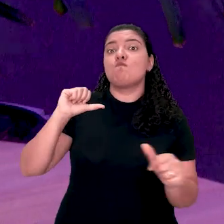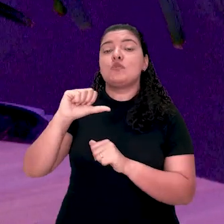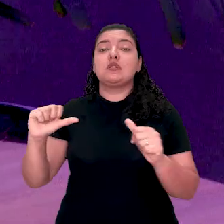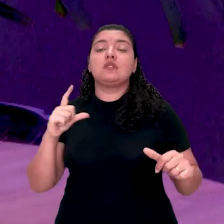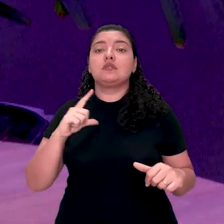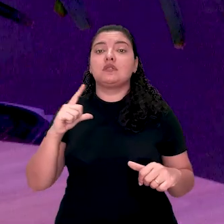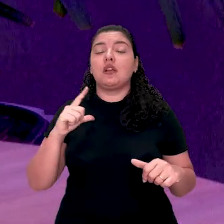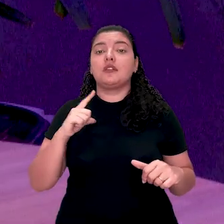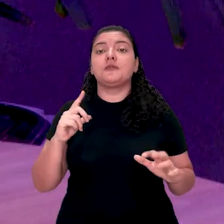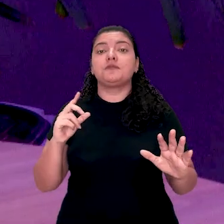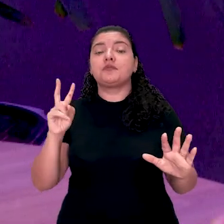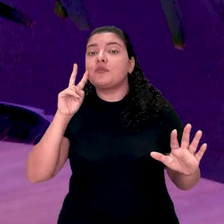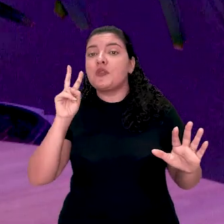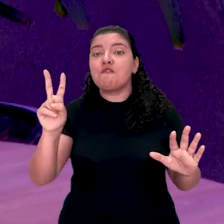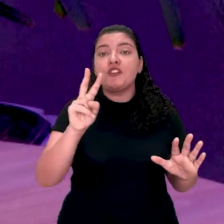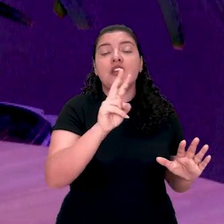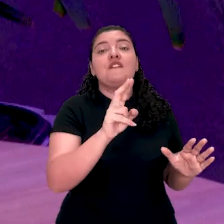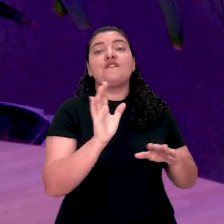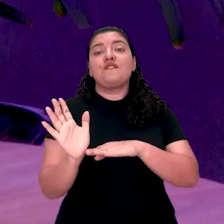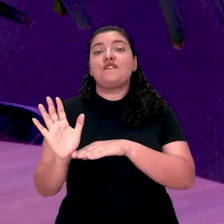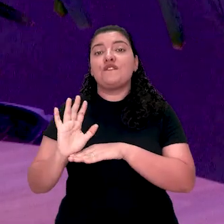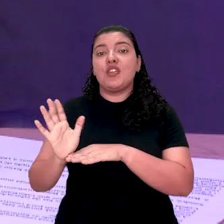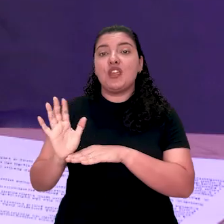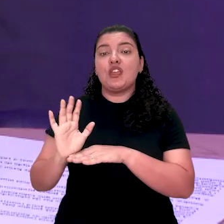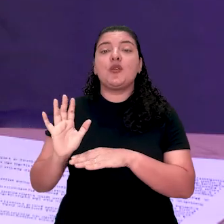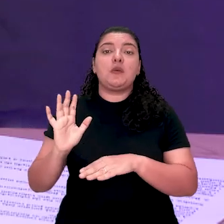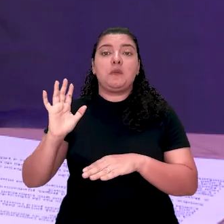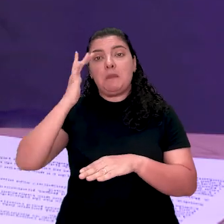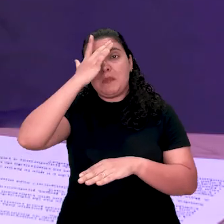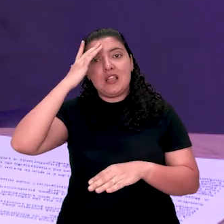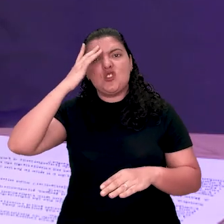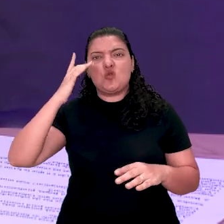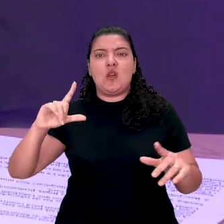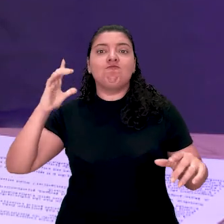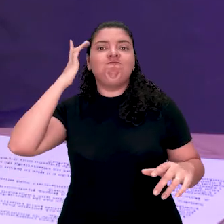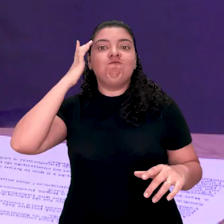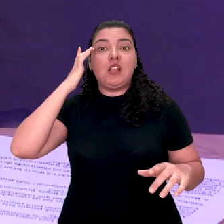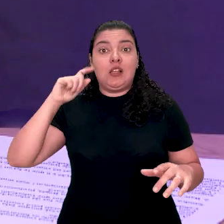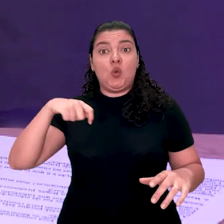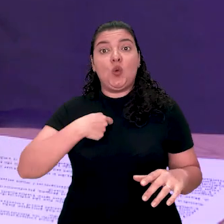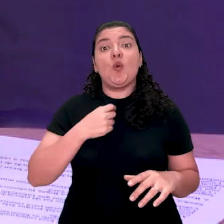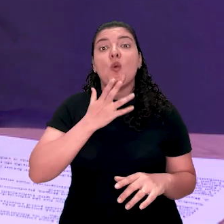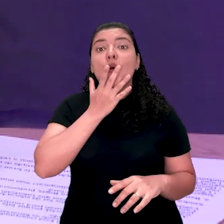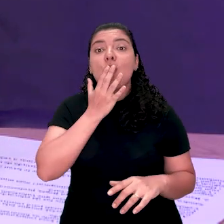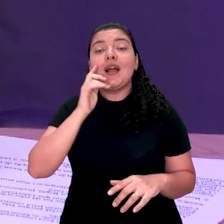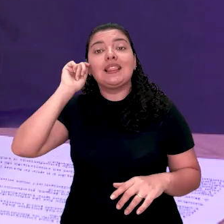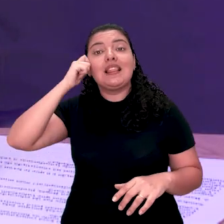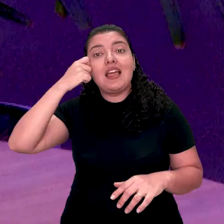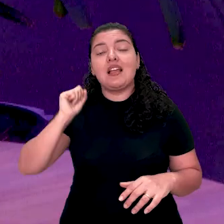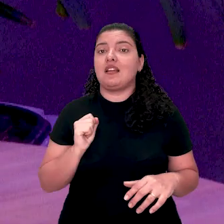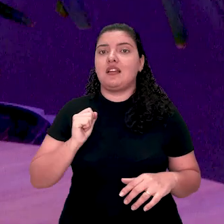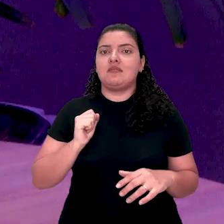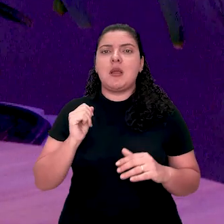também... Exatamente. Quando você vai ver nos filmes, nas novelas... Tem empresários negros. Exatamente. Olha, o negócio tá e isso é um